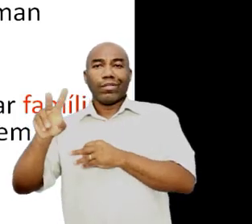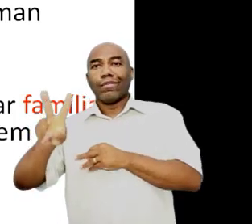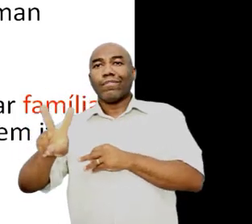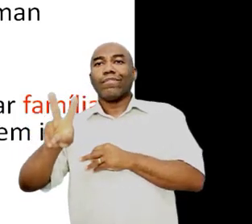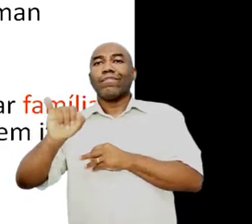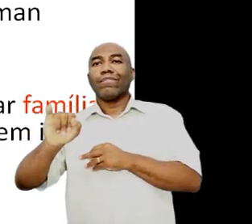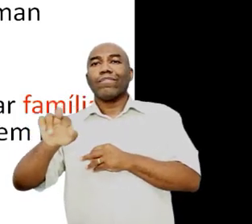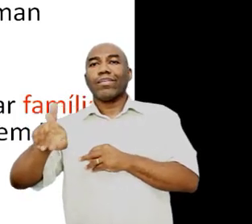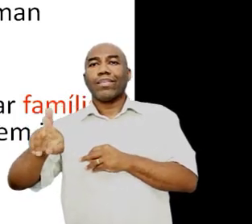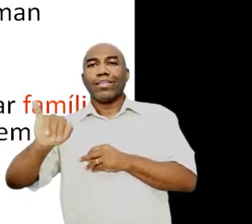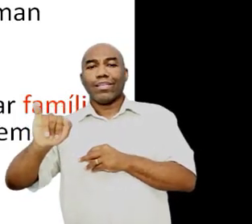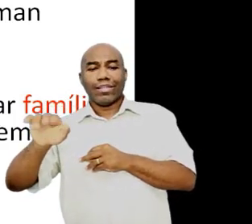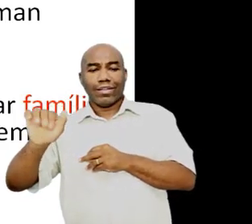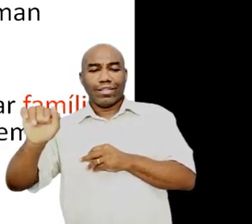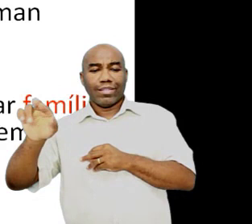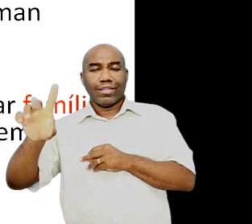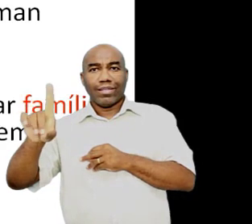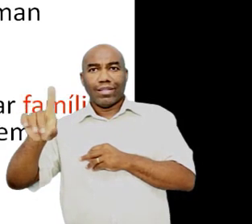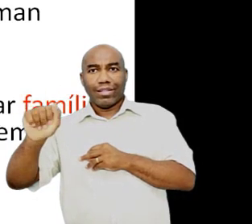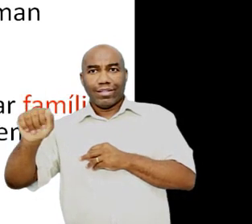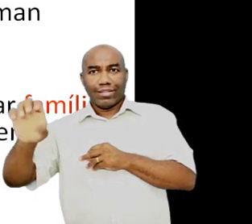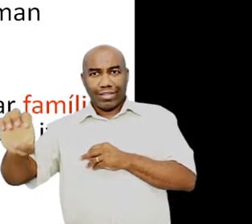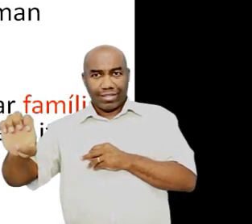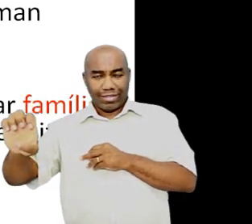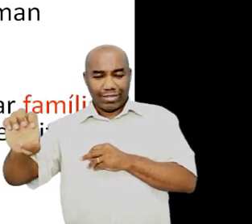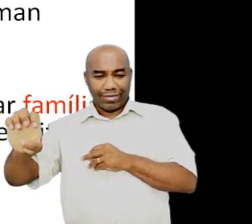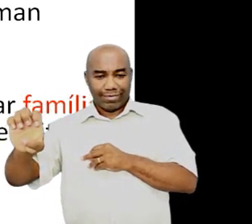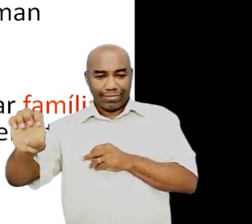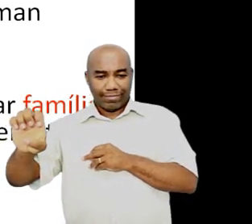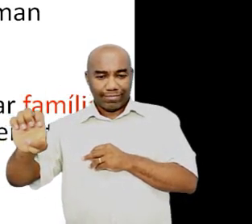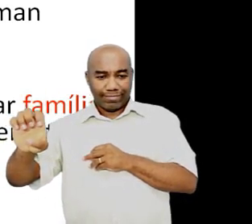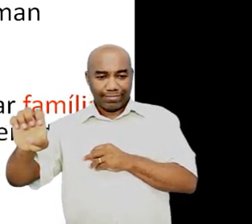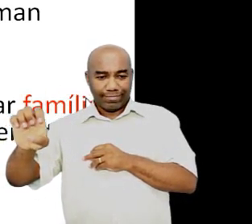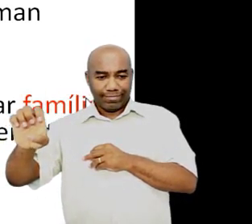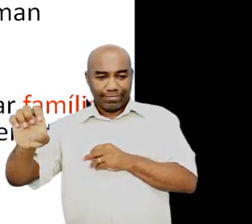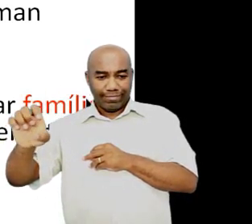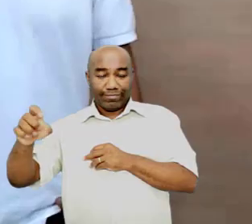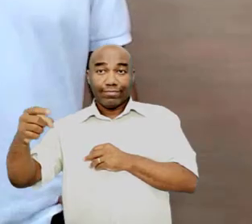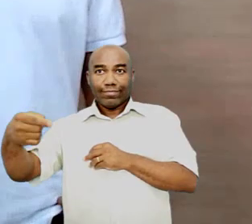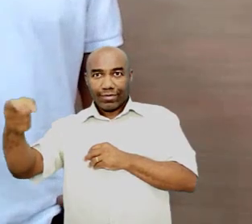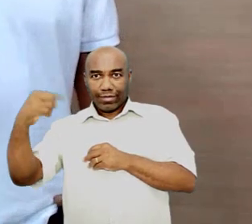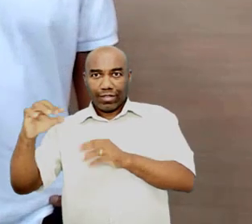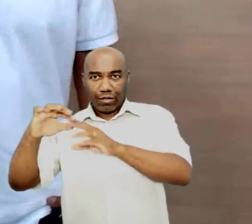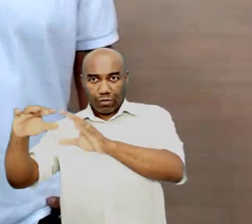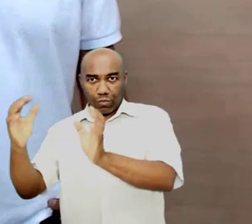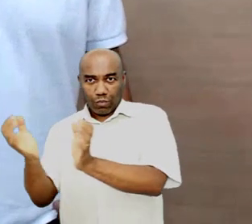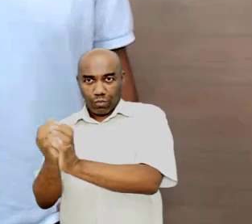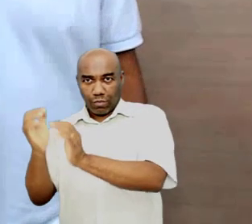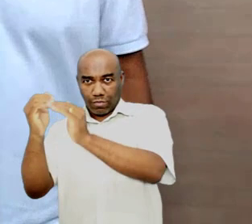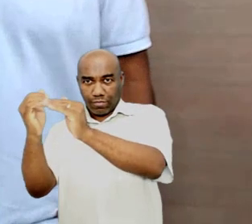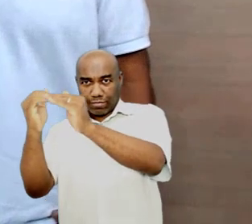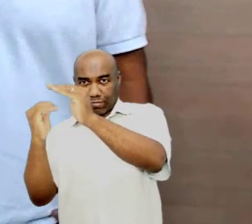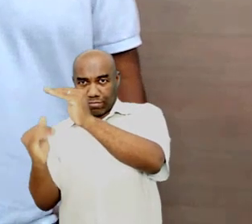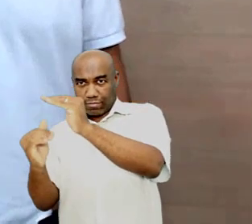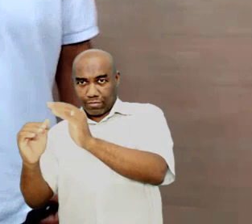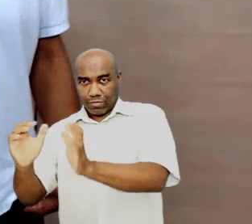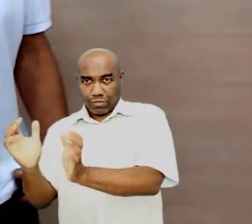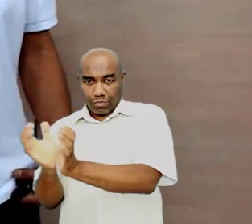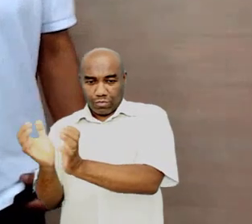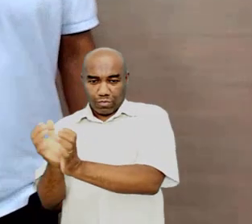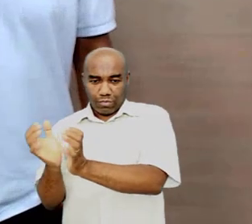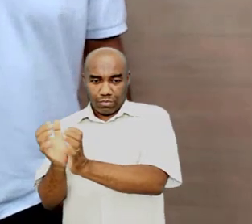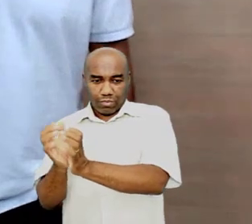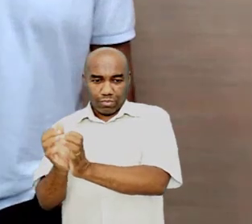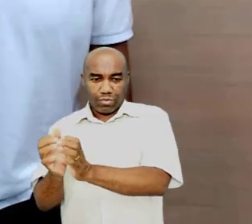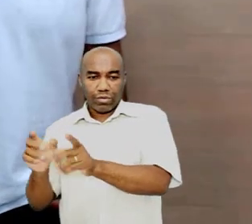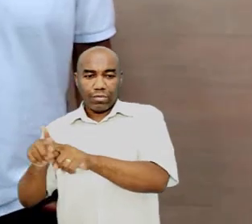é essa família? Entra herpes simples, também chamado labial.